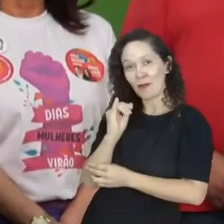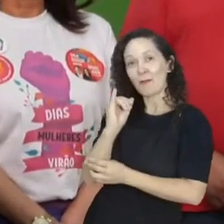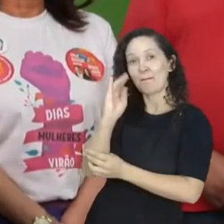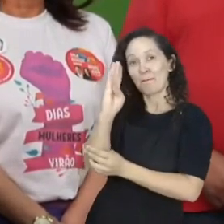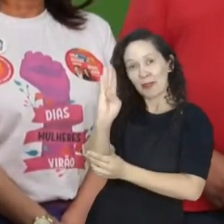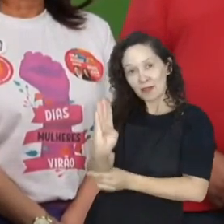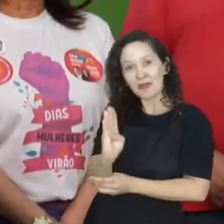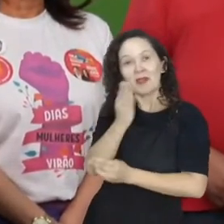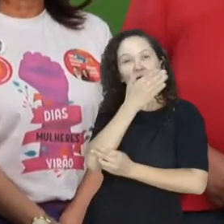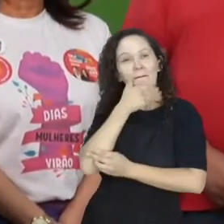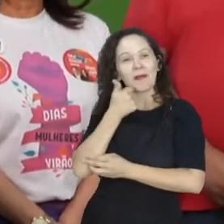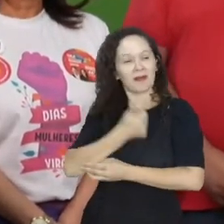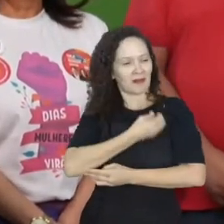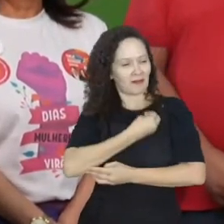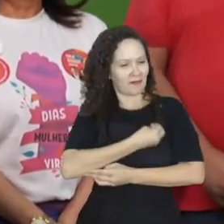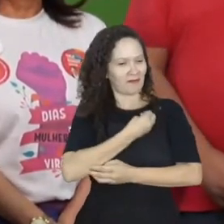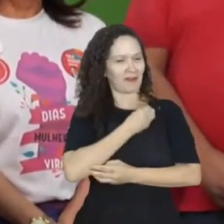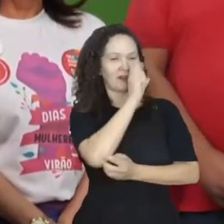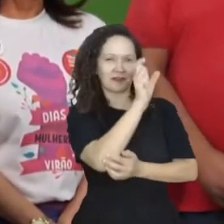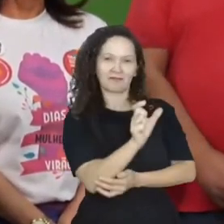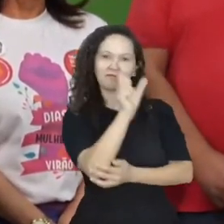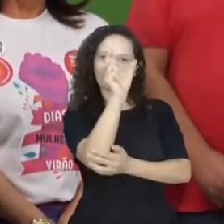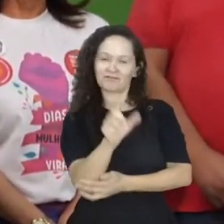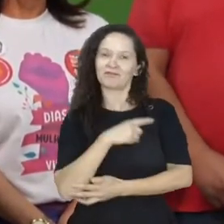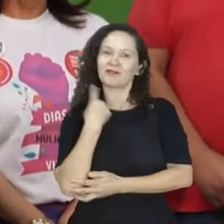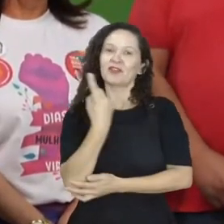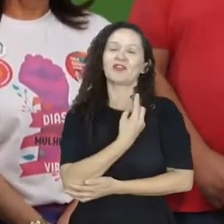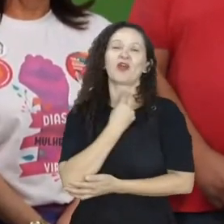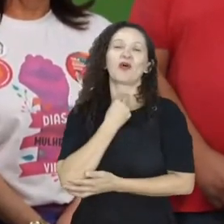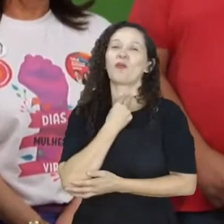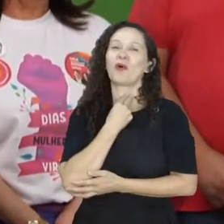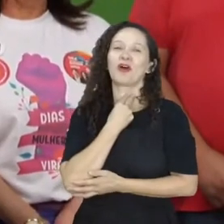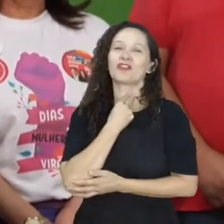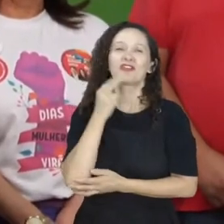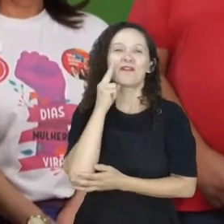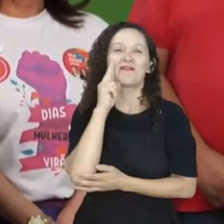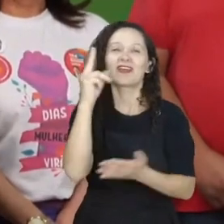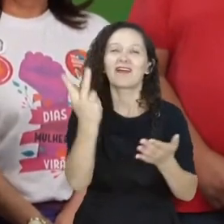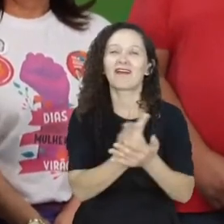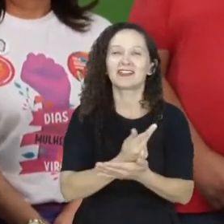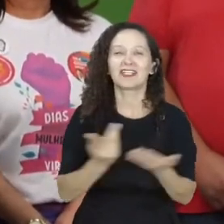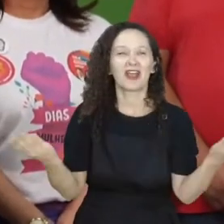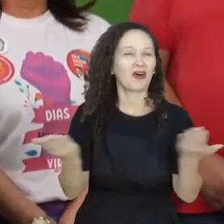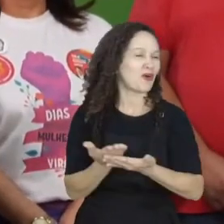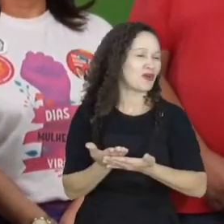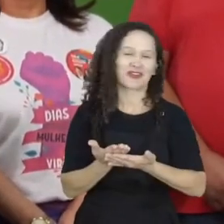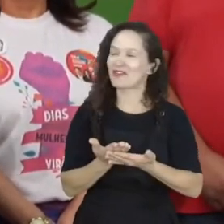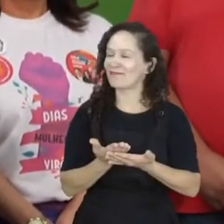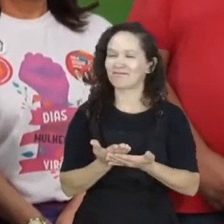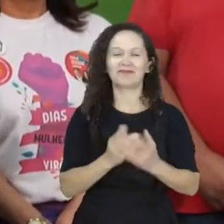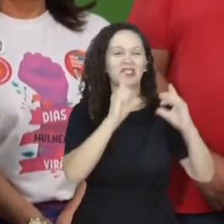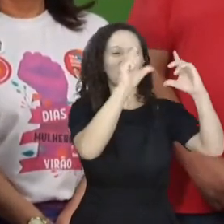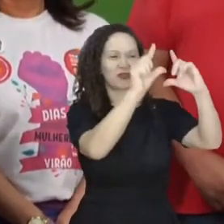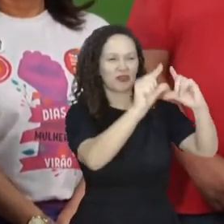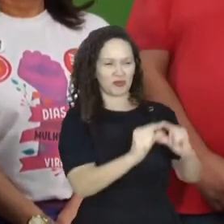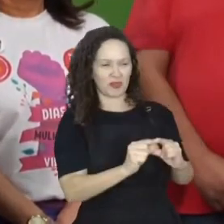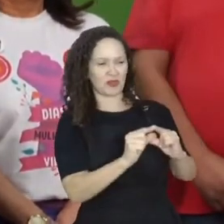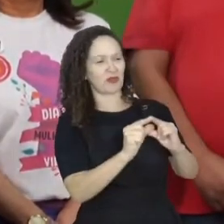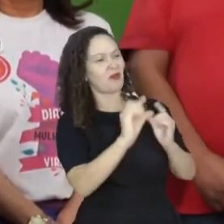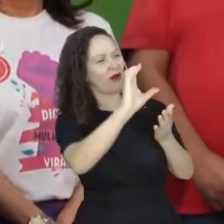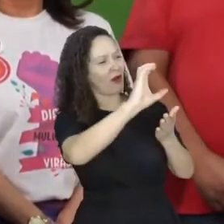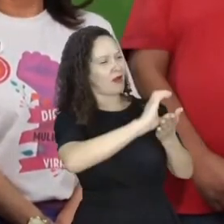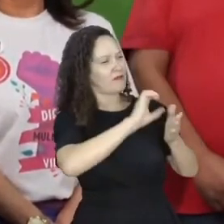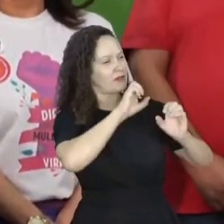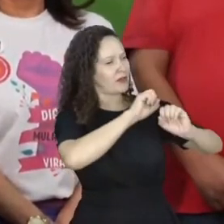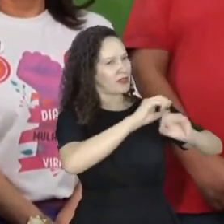a renda das pessoas. E a gente não vai ver o que está acontecendo hoje, diminuindo o dinheiro para a educação, diminuindo o dinheiro